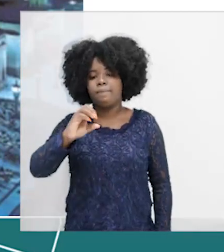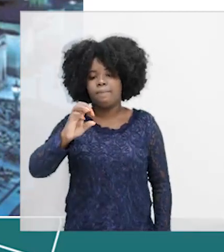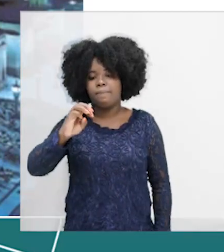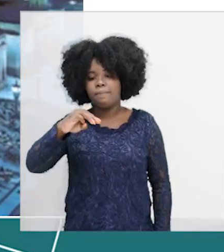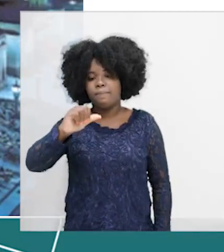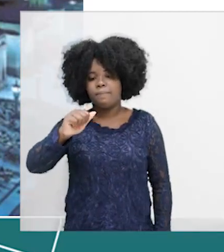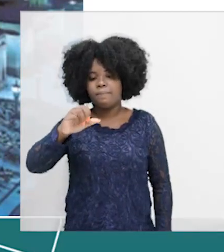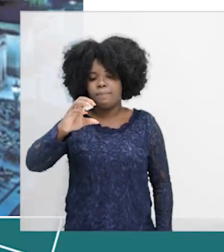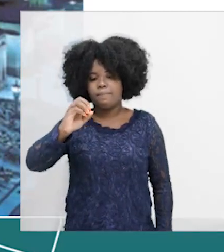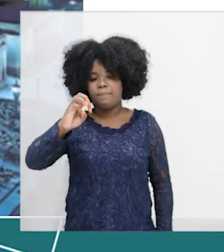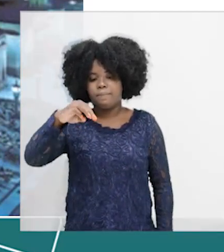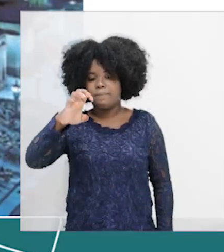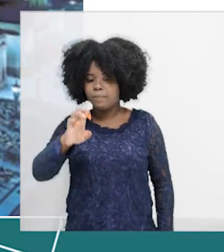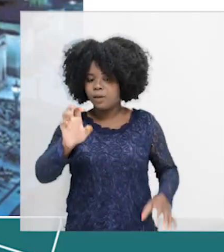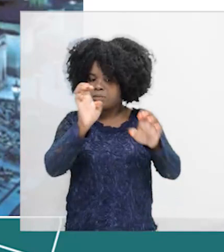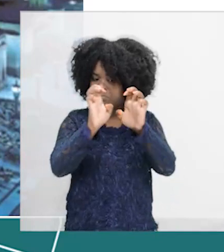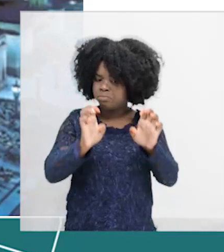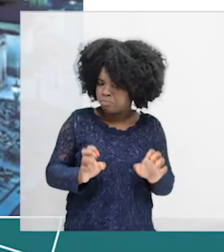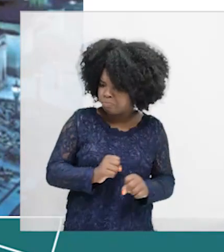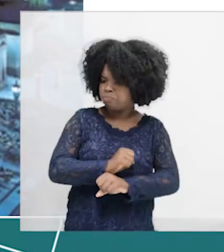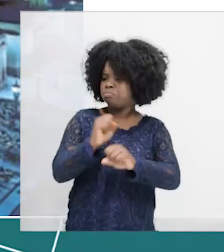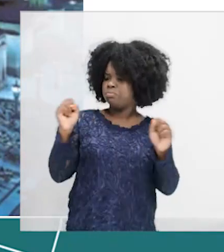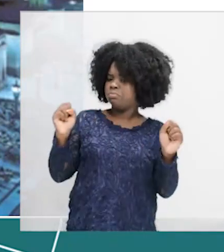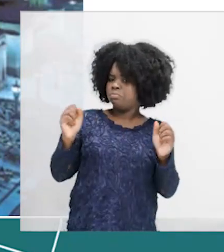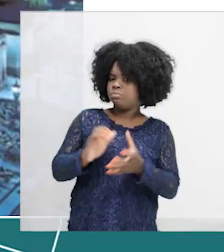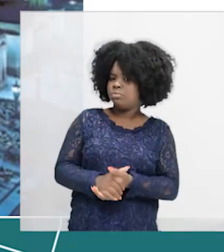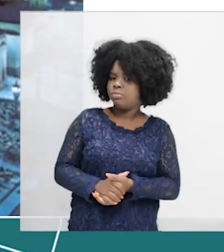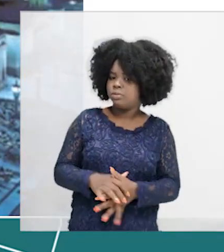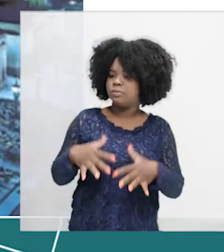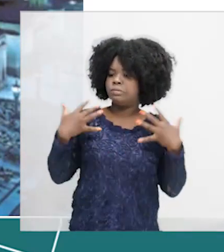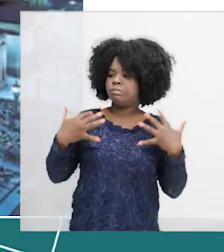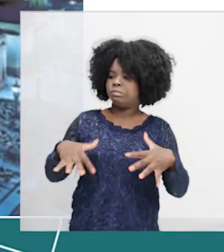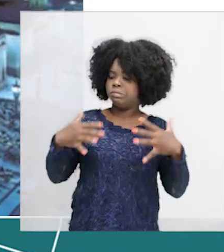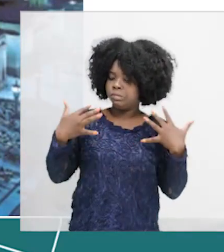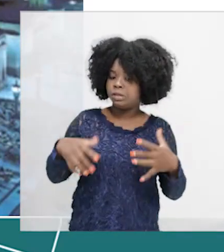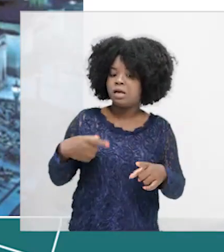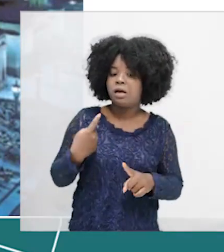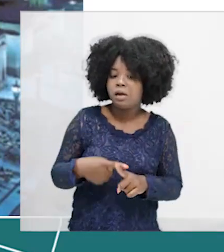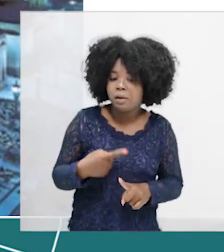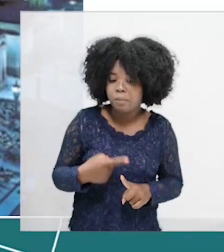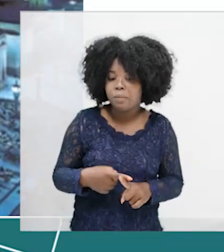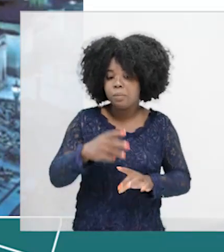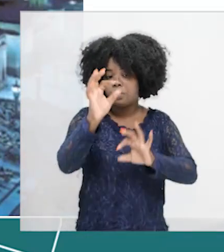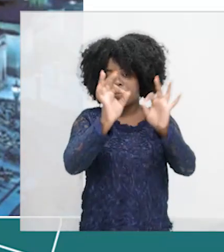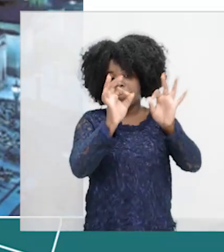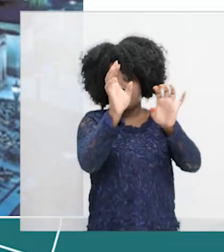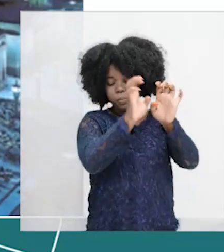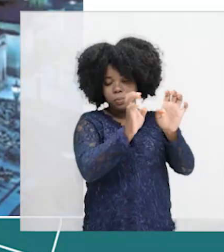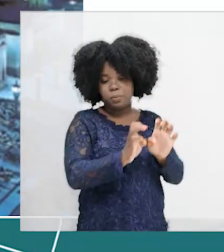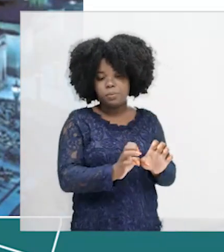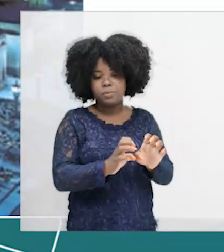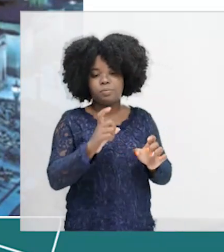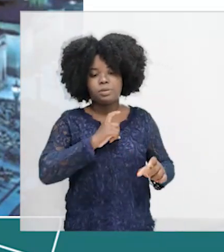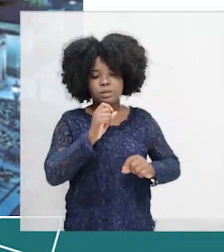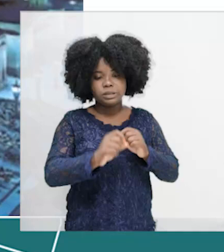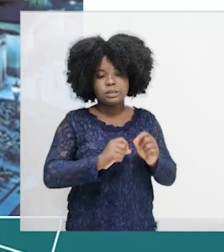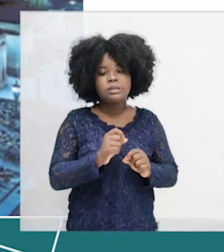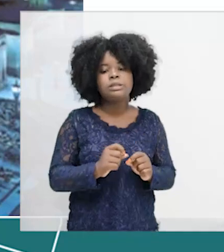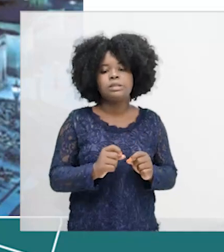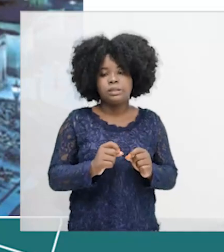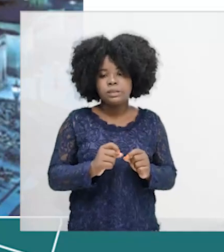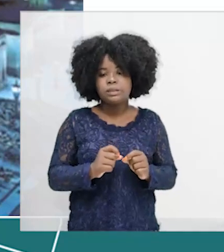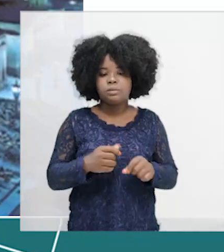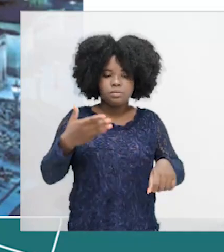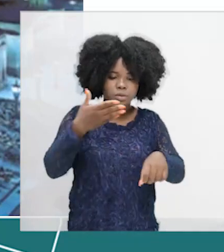momento que você olha uma estrutura dessa é e ficar impressionado. Por quê? Porque ele é feito para agregar uma quantidade absurda